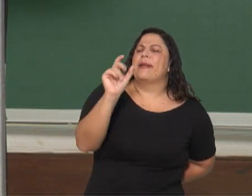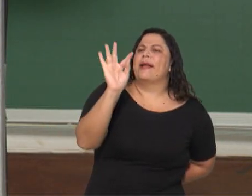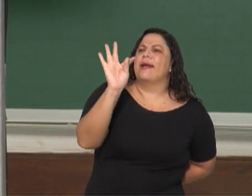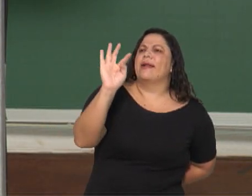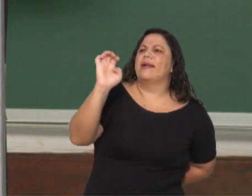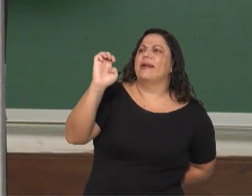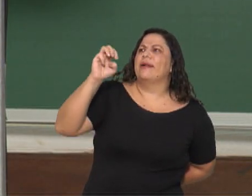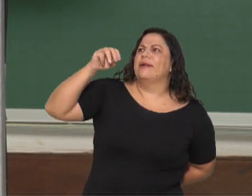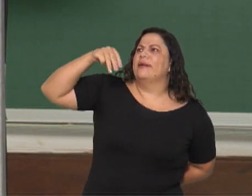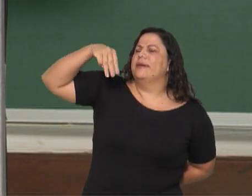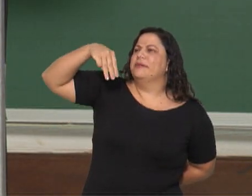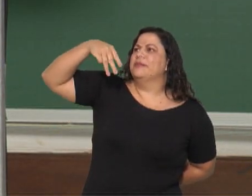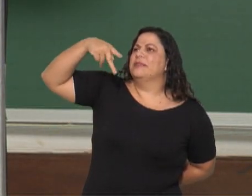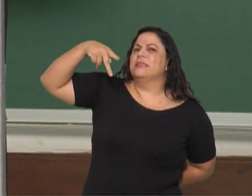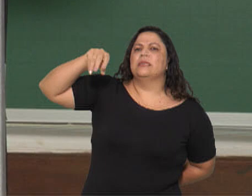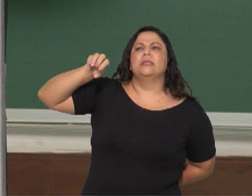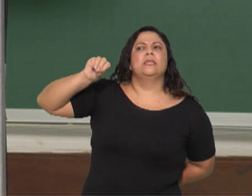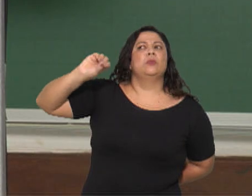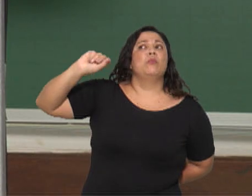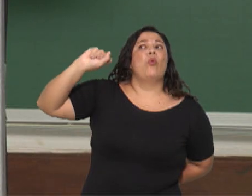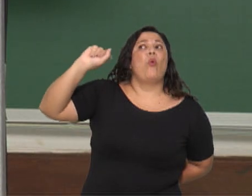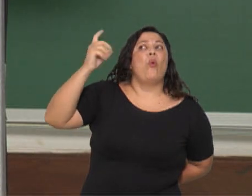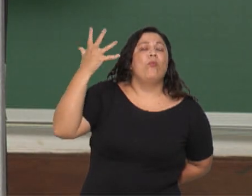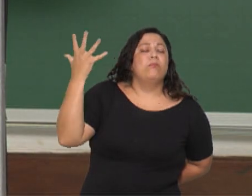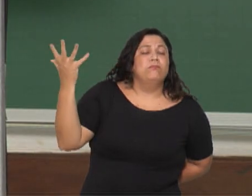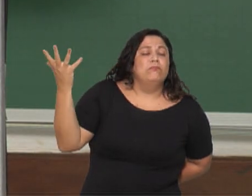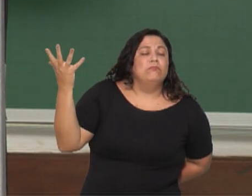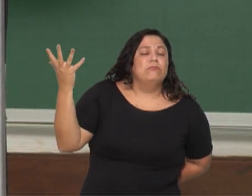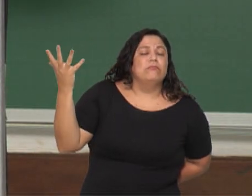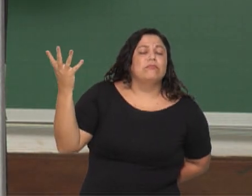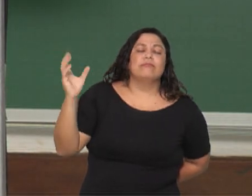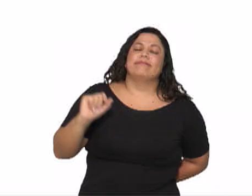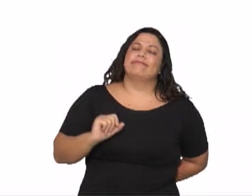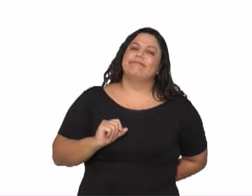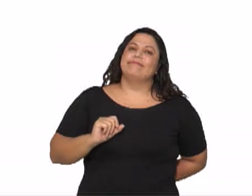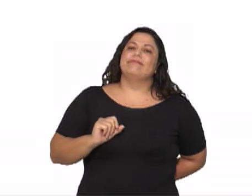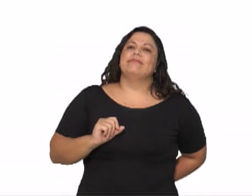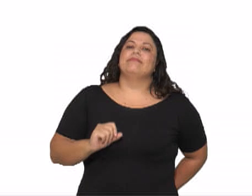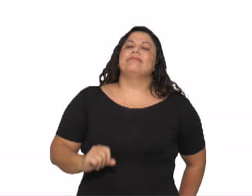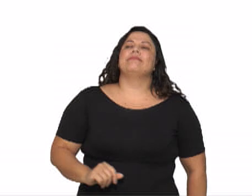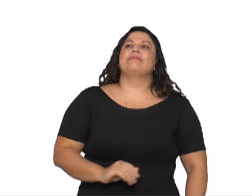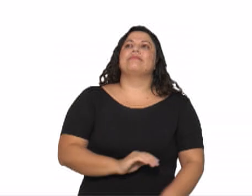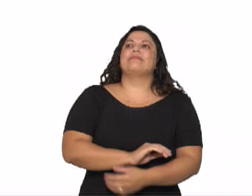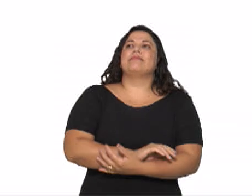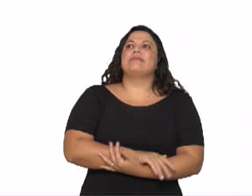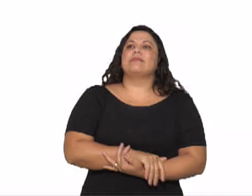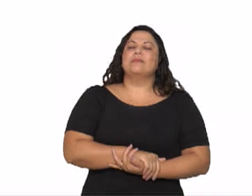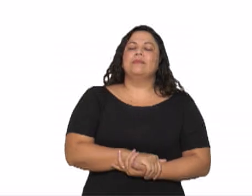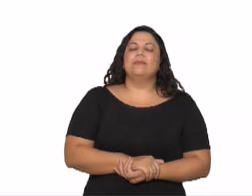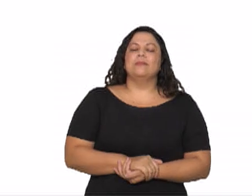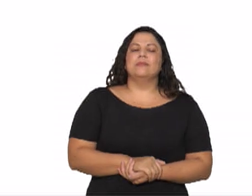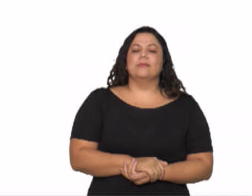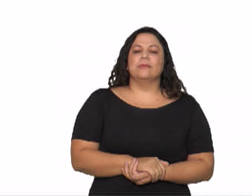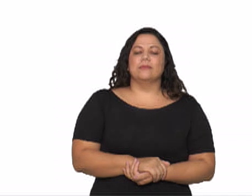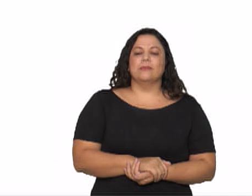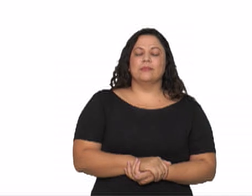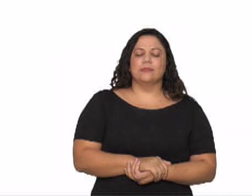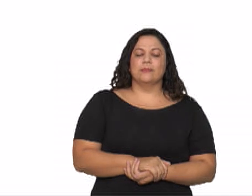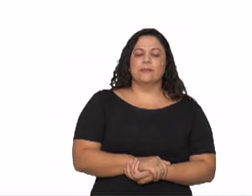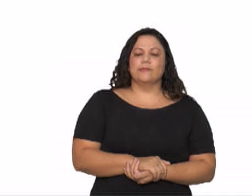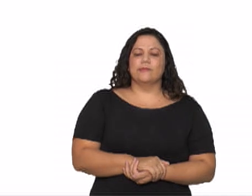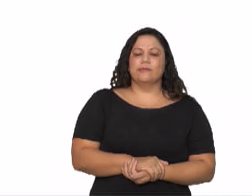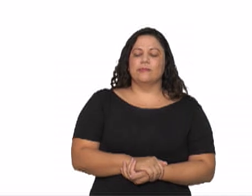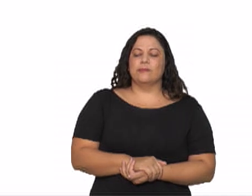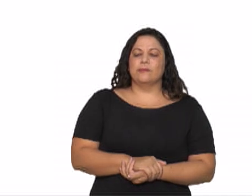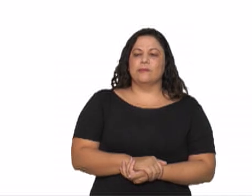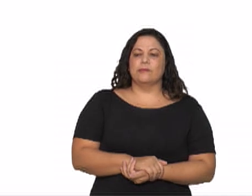o tempo como essa manifestação? Si tuviera tiempo, escreveria um poema sem tema,